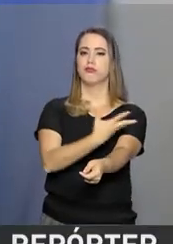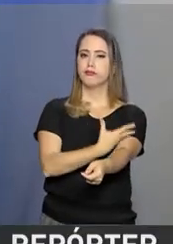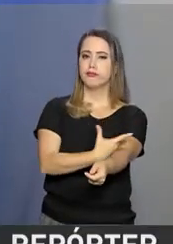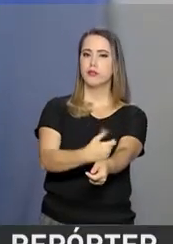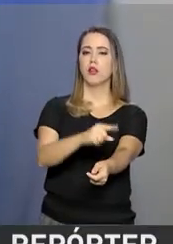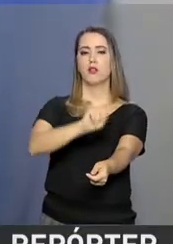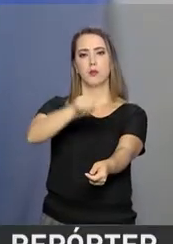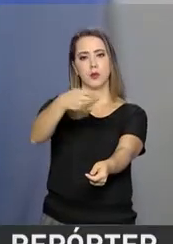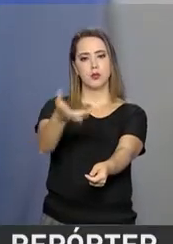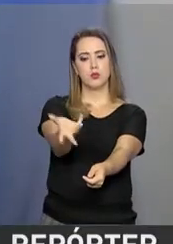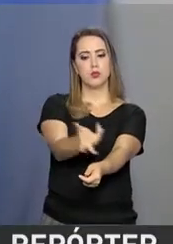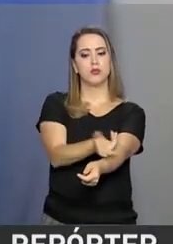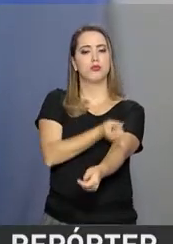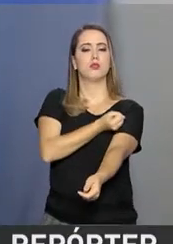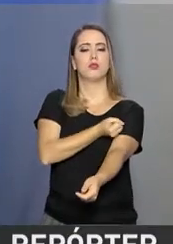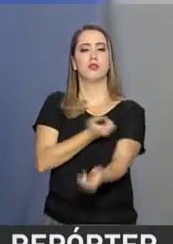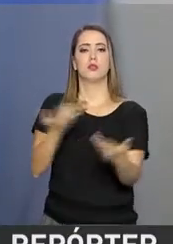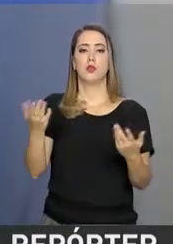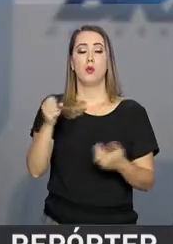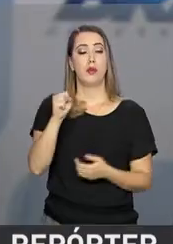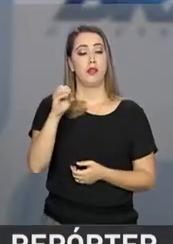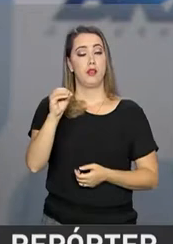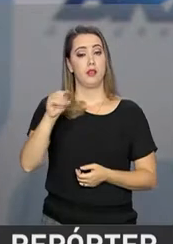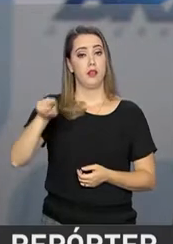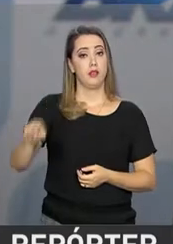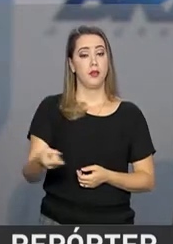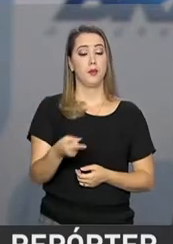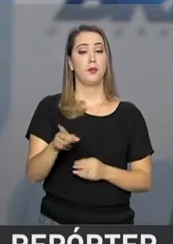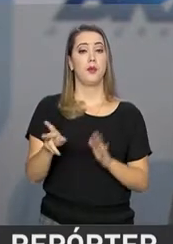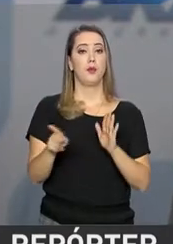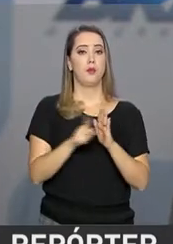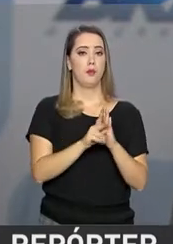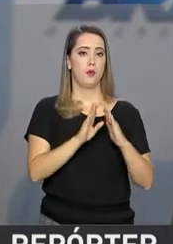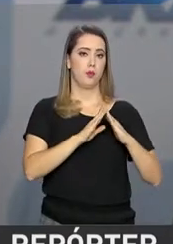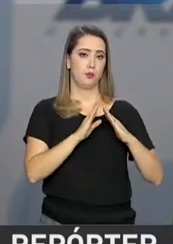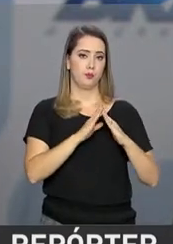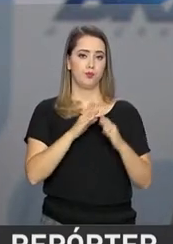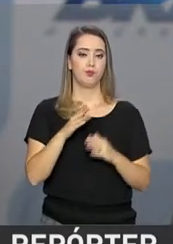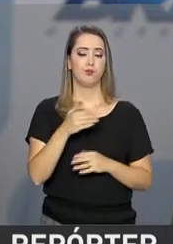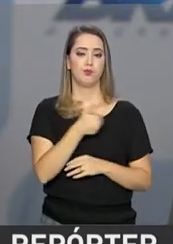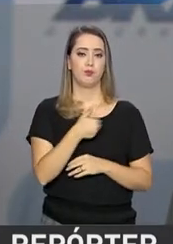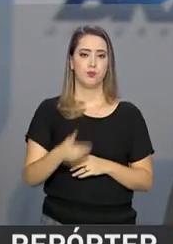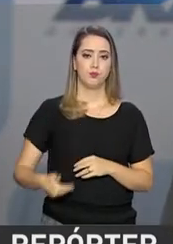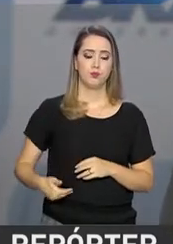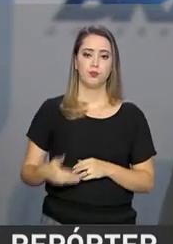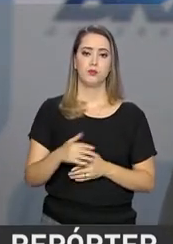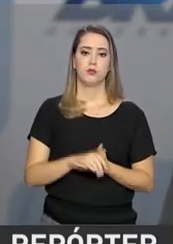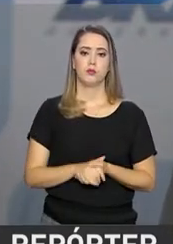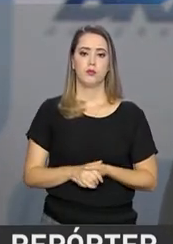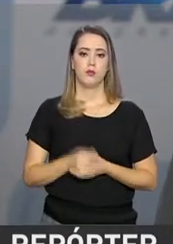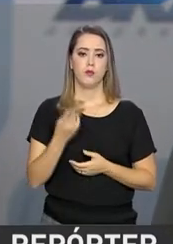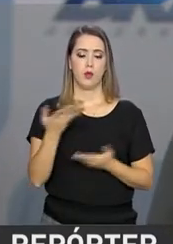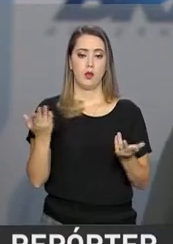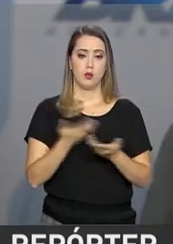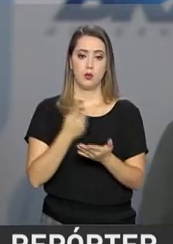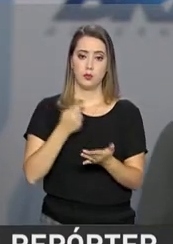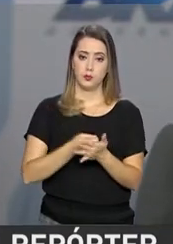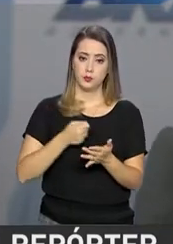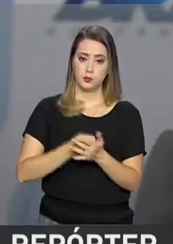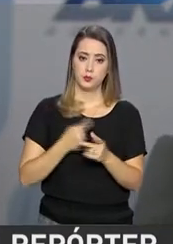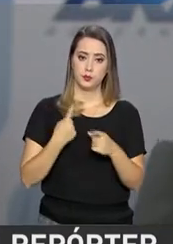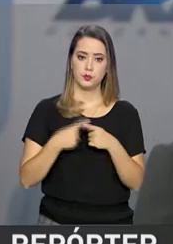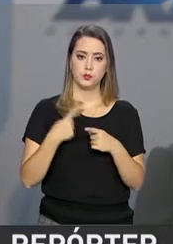80 mil fazem na rede pública o pagamento desse tratamento será feito este outro serviço a partir da do